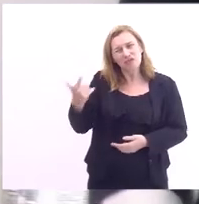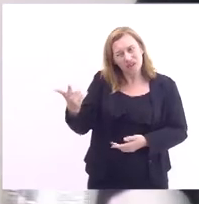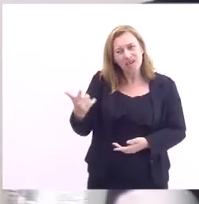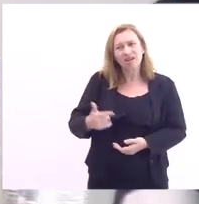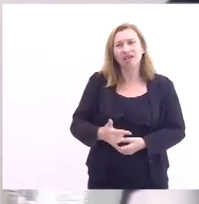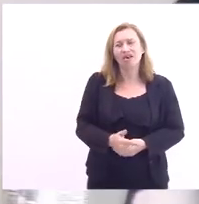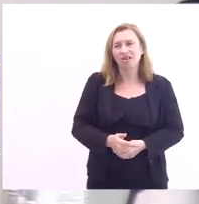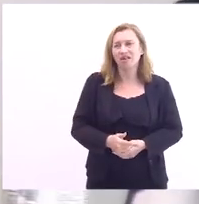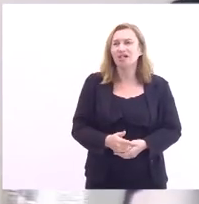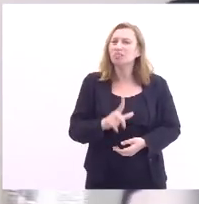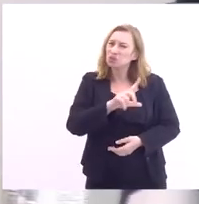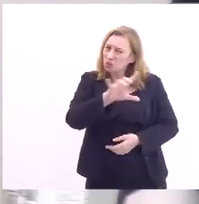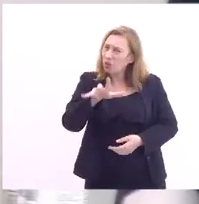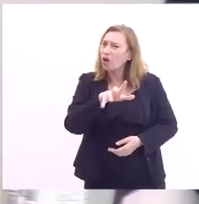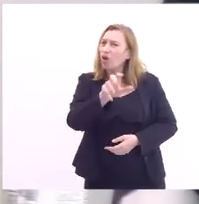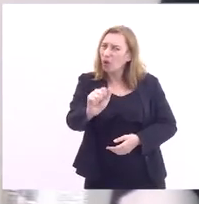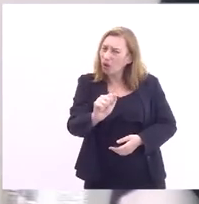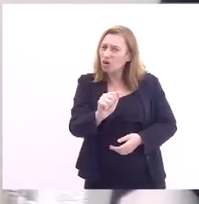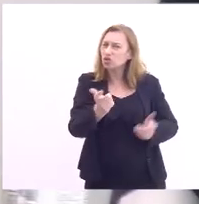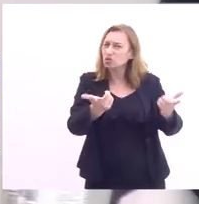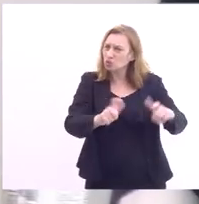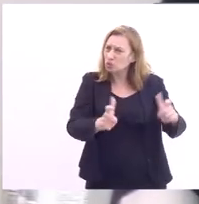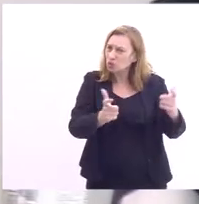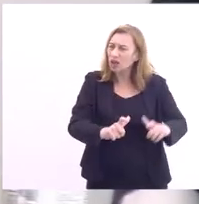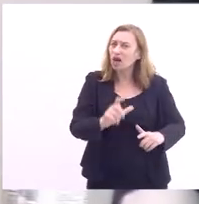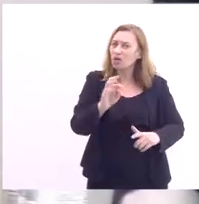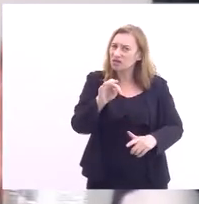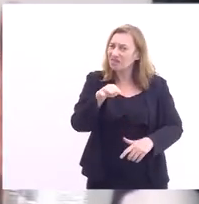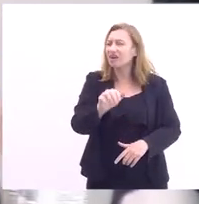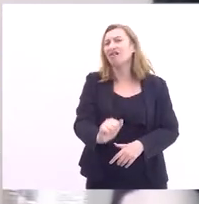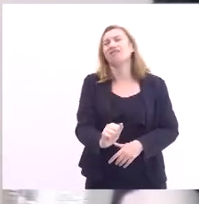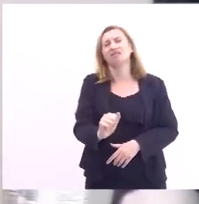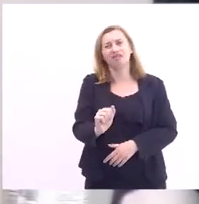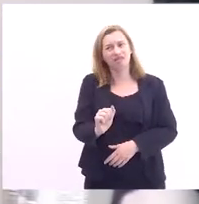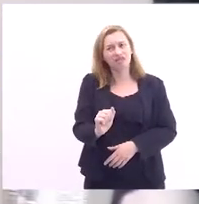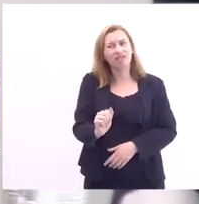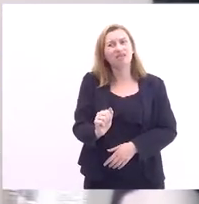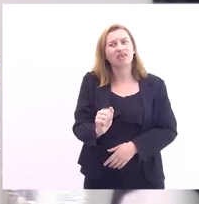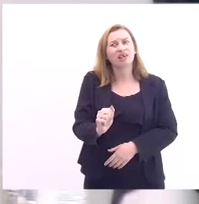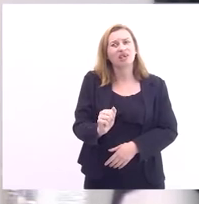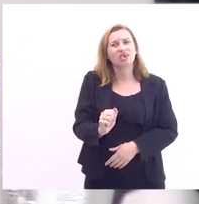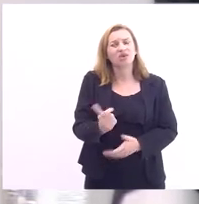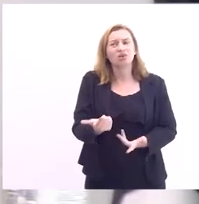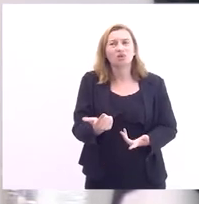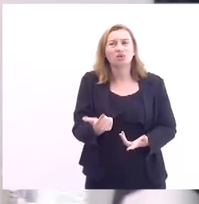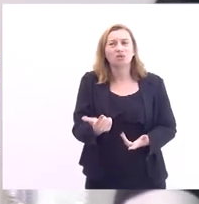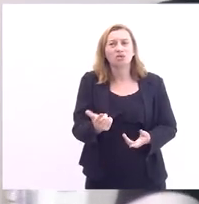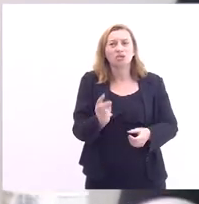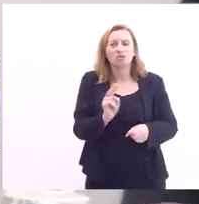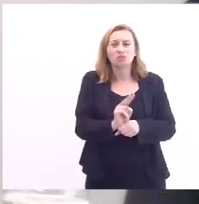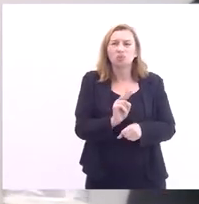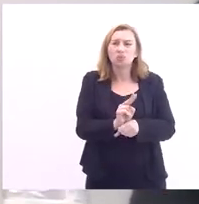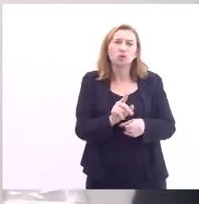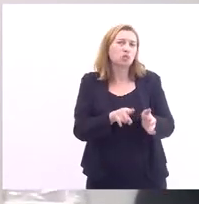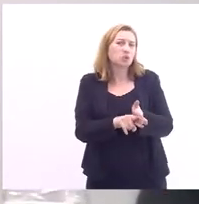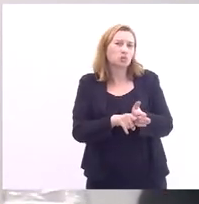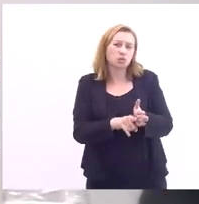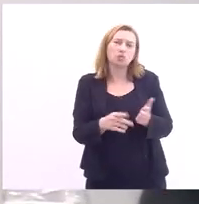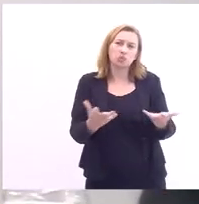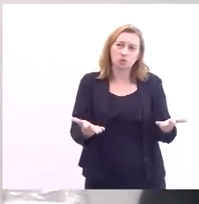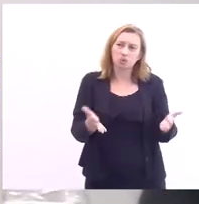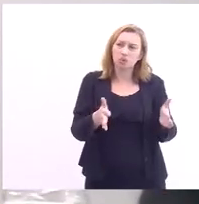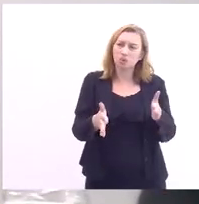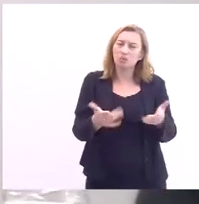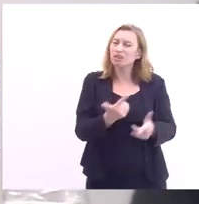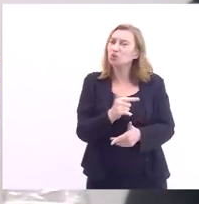menos, bota uma loja de atendimento na região oceânica, faz um programa de manutenção preventiva, né? Para